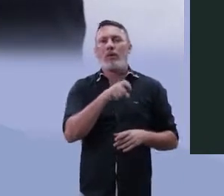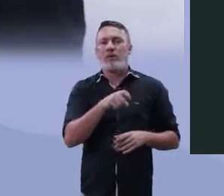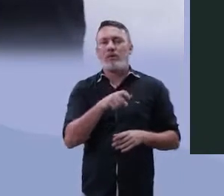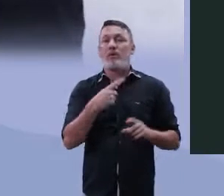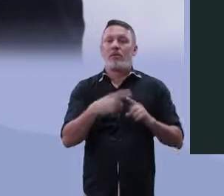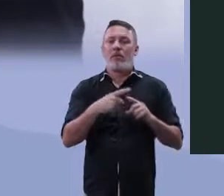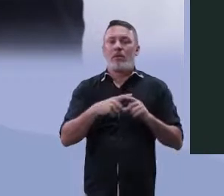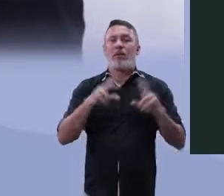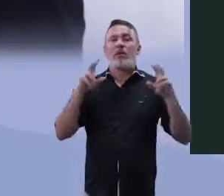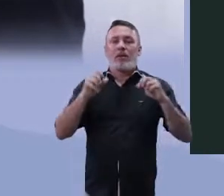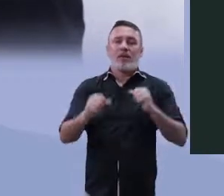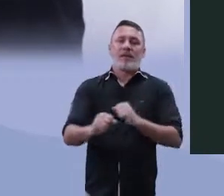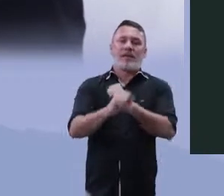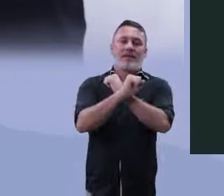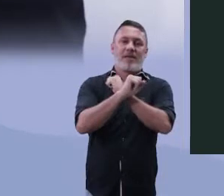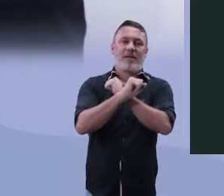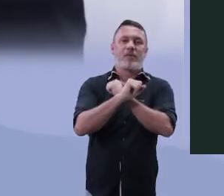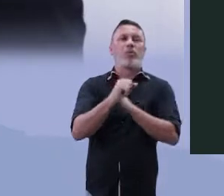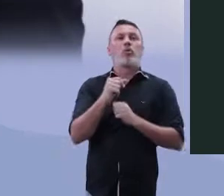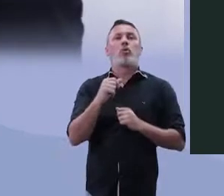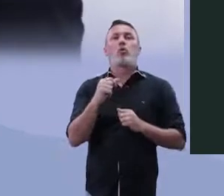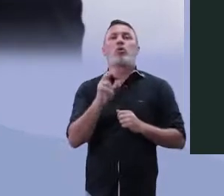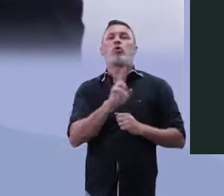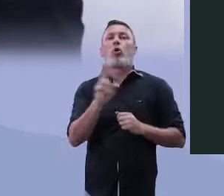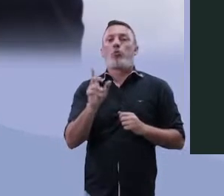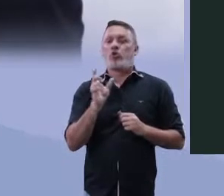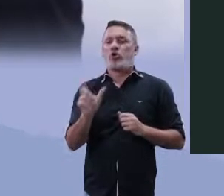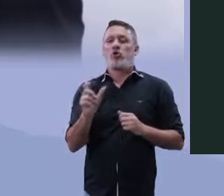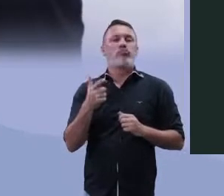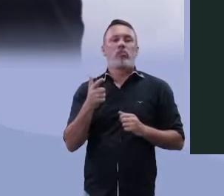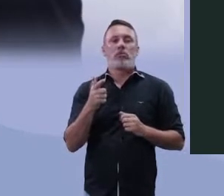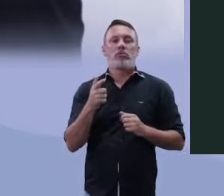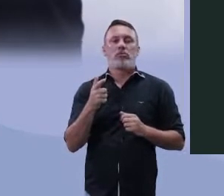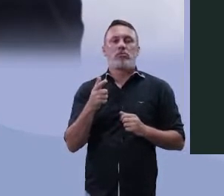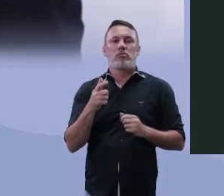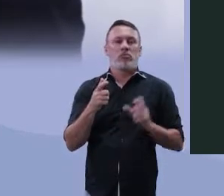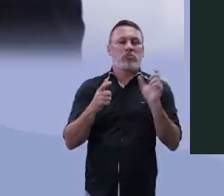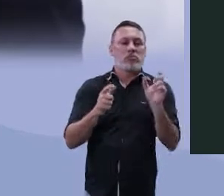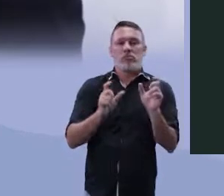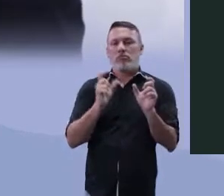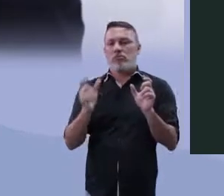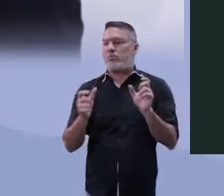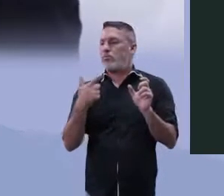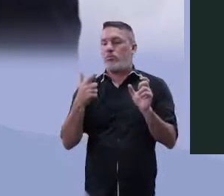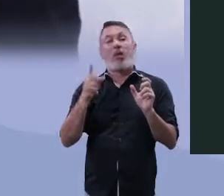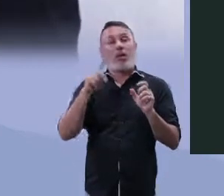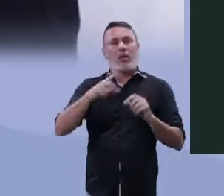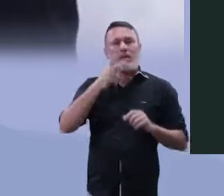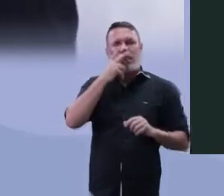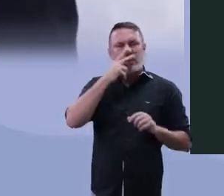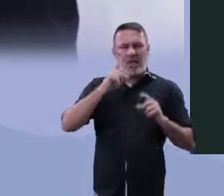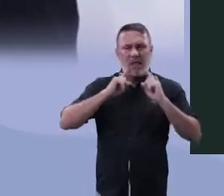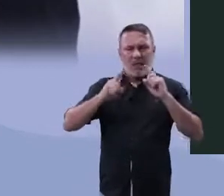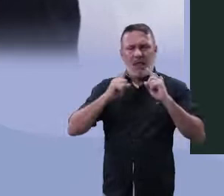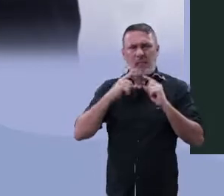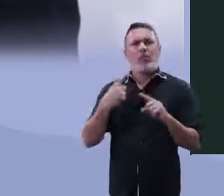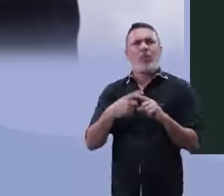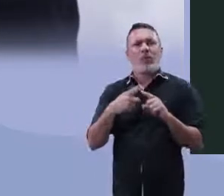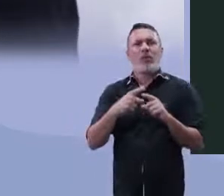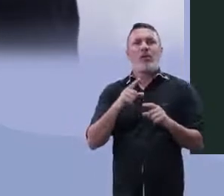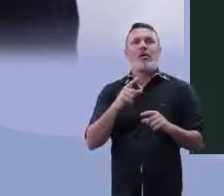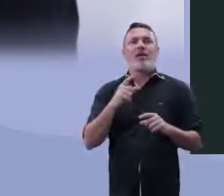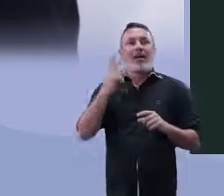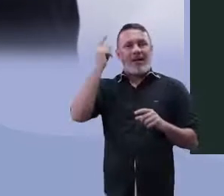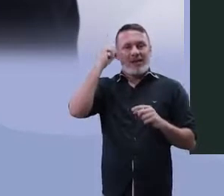Porque escravo não tem sobrenome, então ele grafava com um X, né? Então, assim, era uma forma de protesto